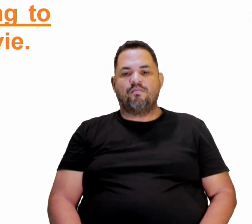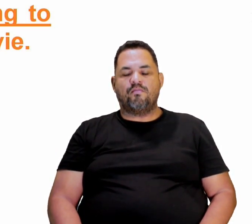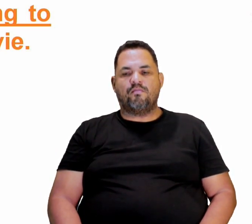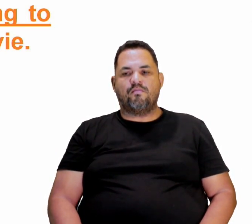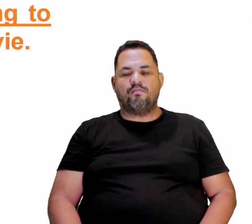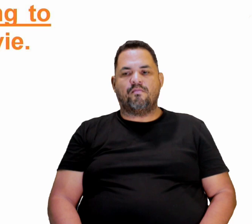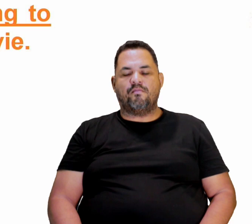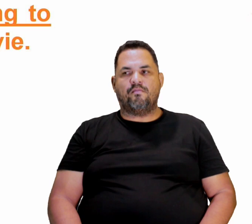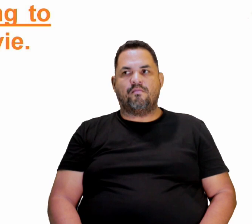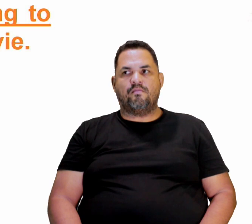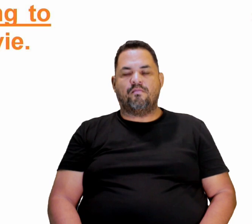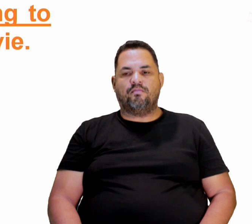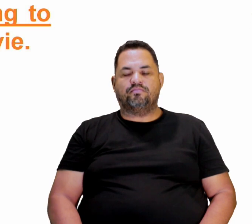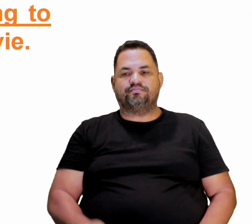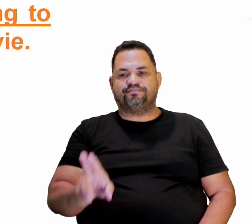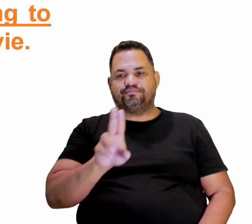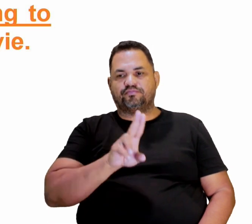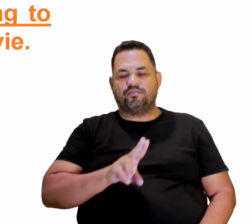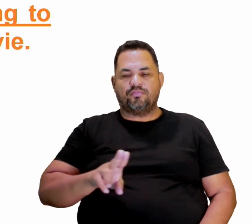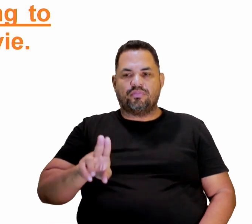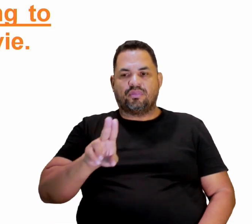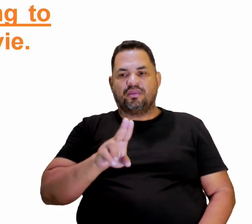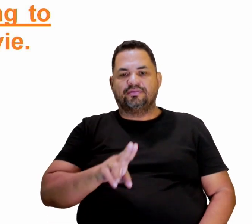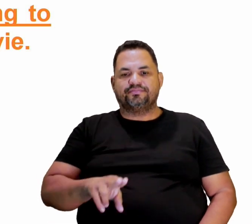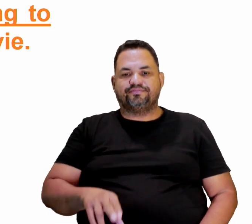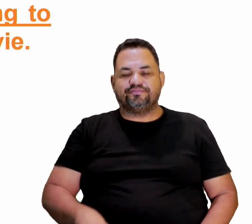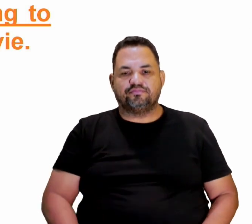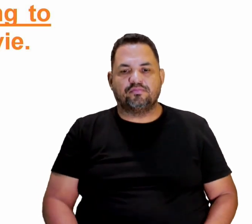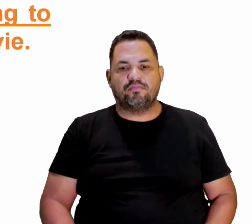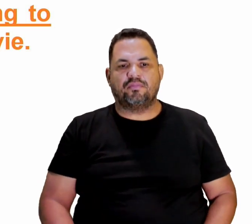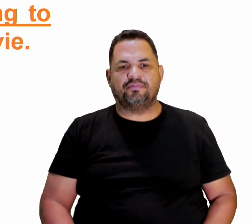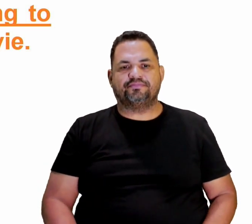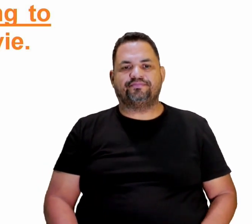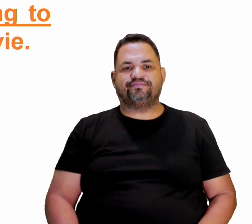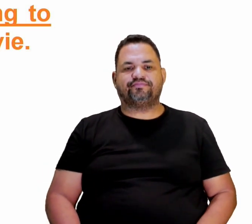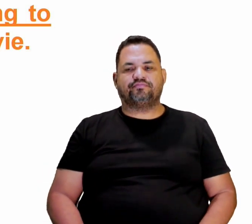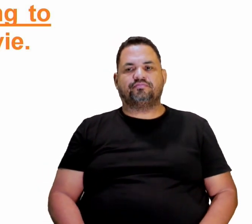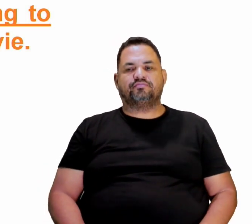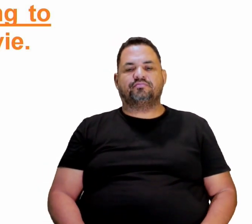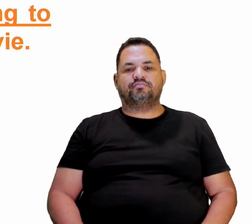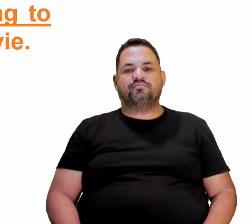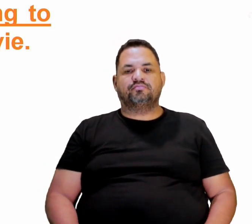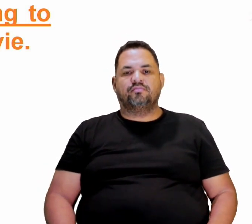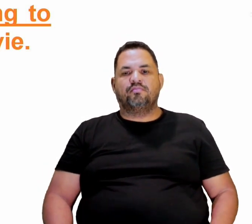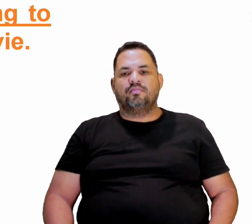E aí eu uso essa questão com o tio